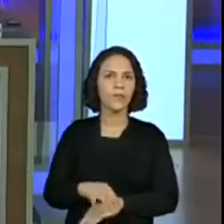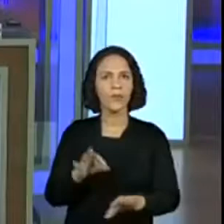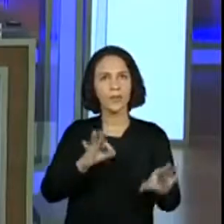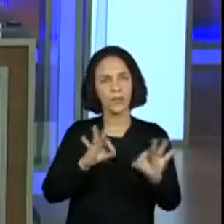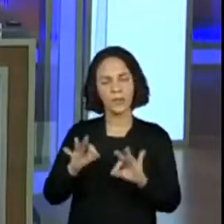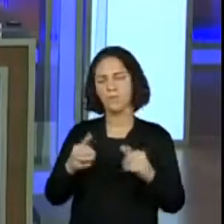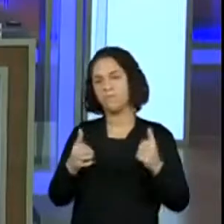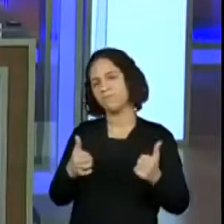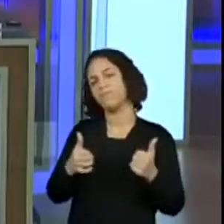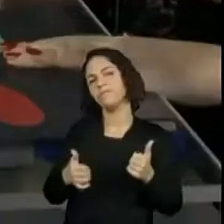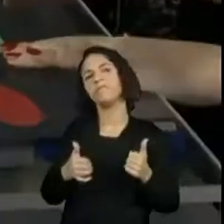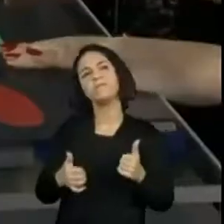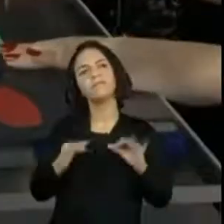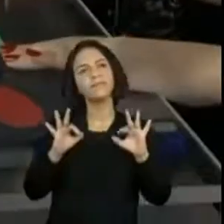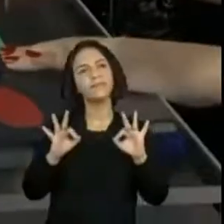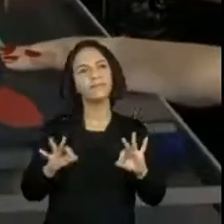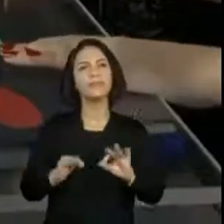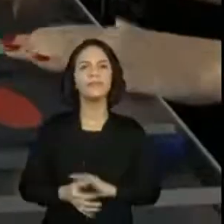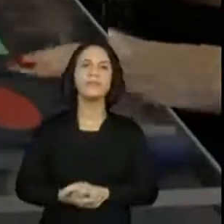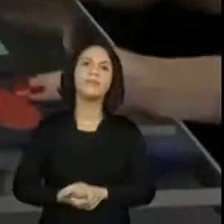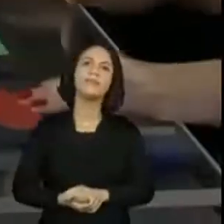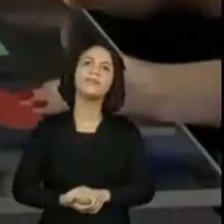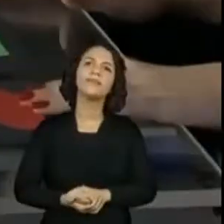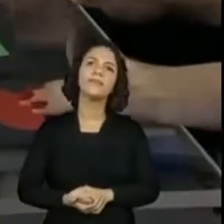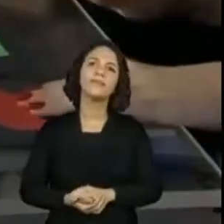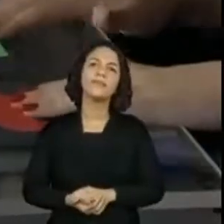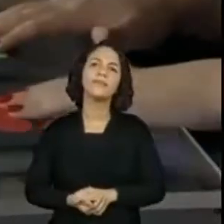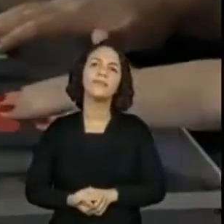Certo? Tem uma... Certo.